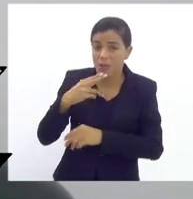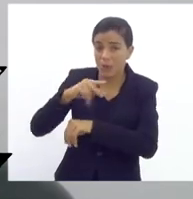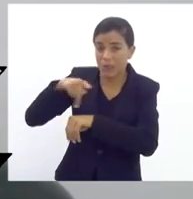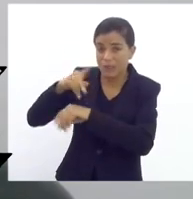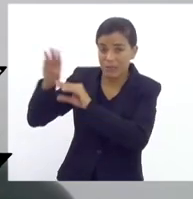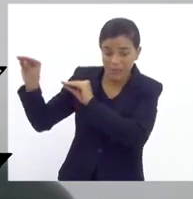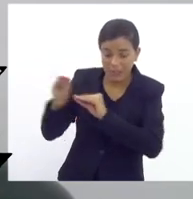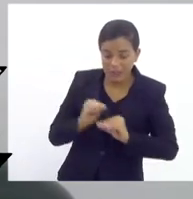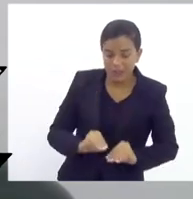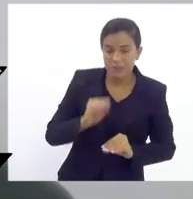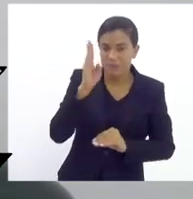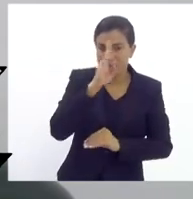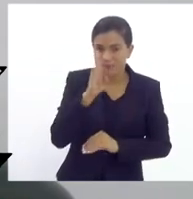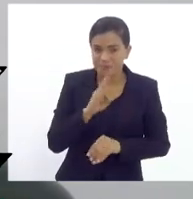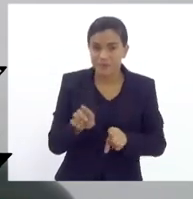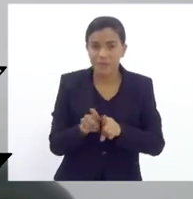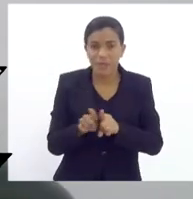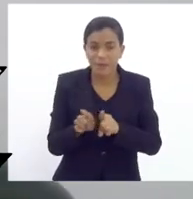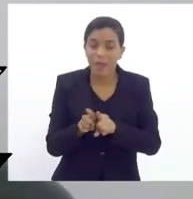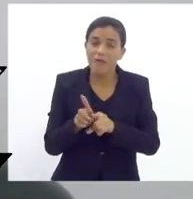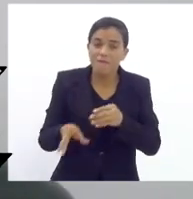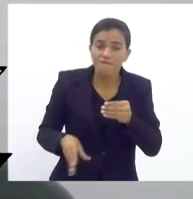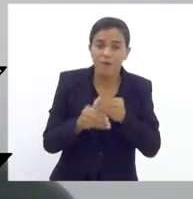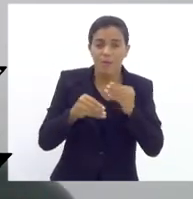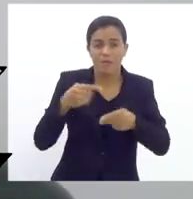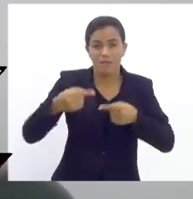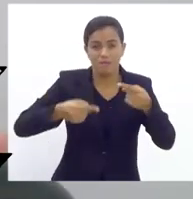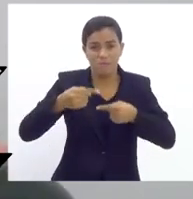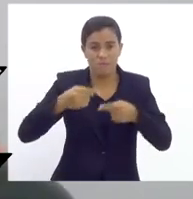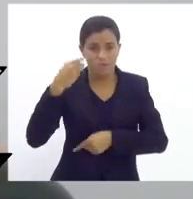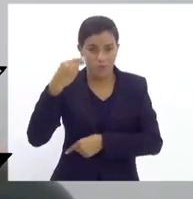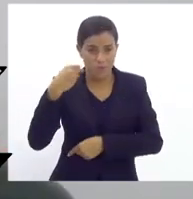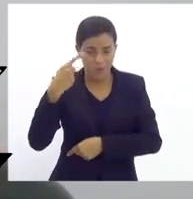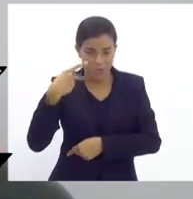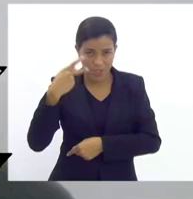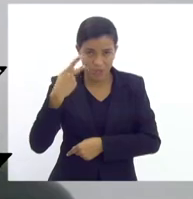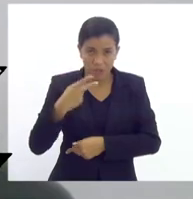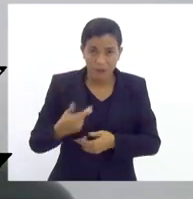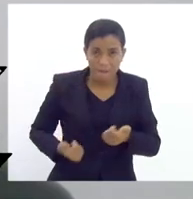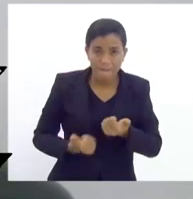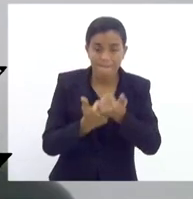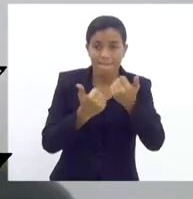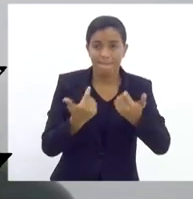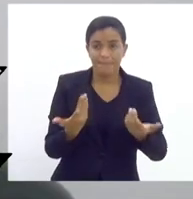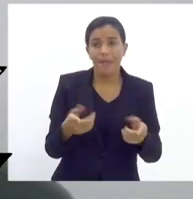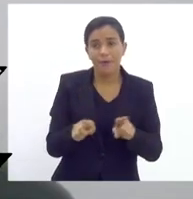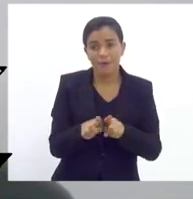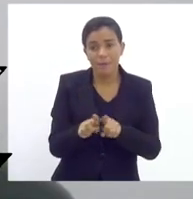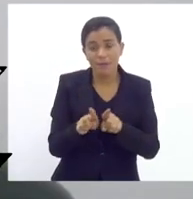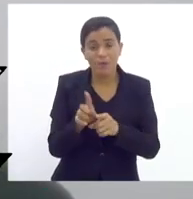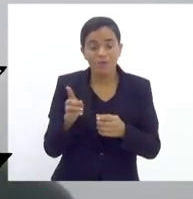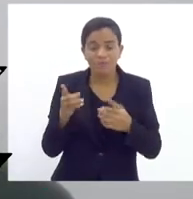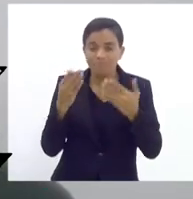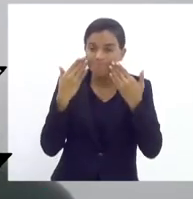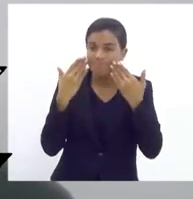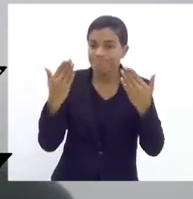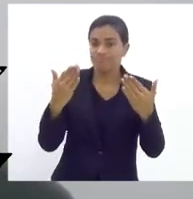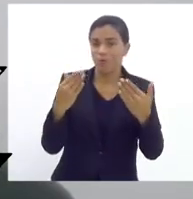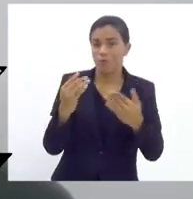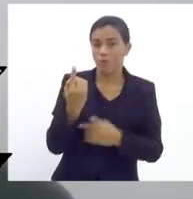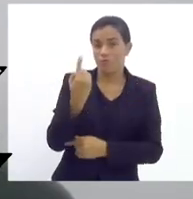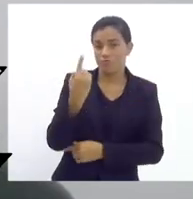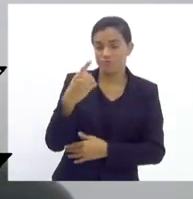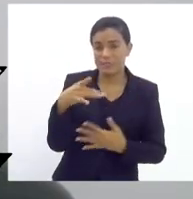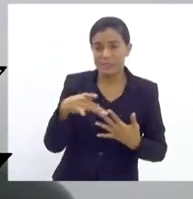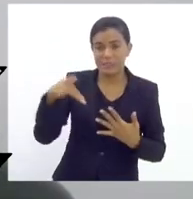assim como colaborar para fomentar políticas que Atenas especificidades do Imigrante aí eu trago em destaque como mais um